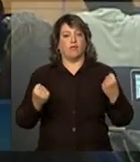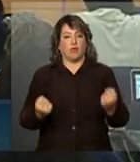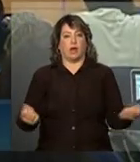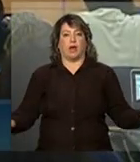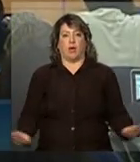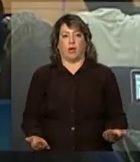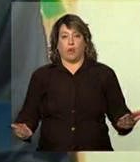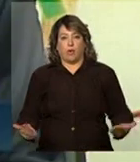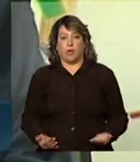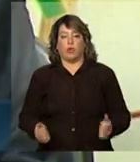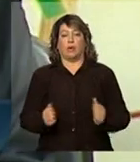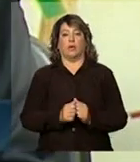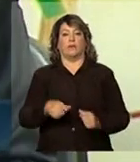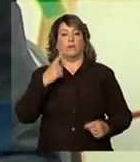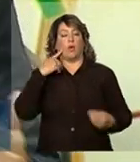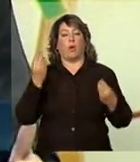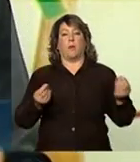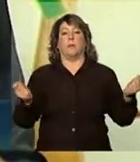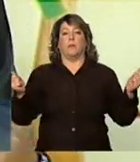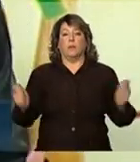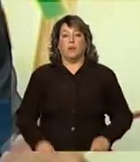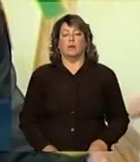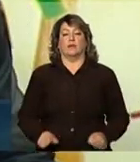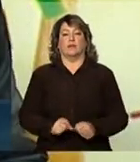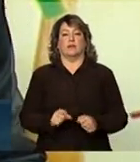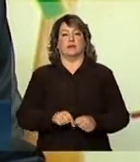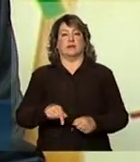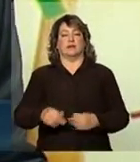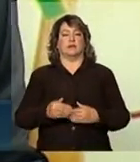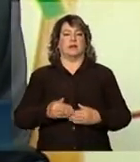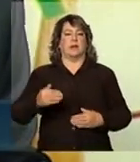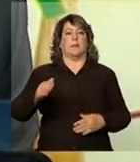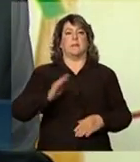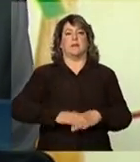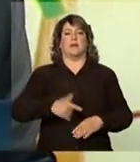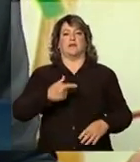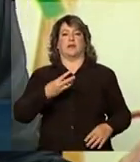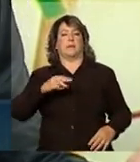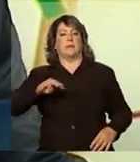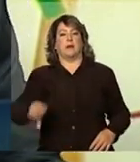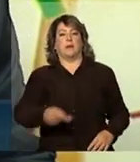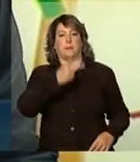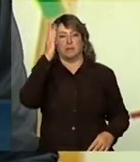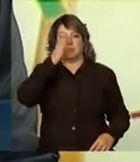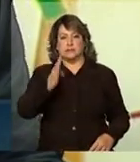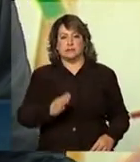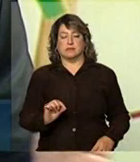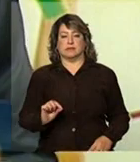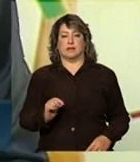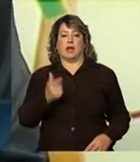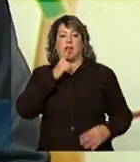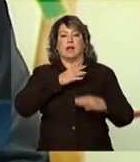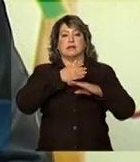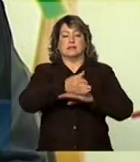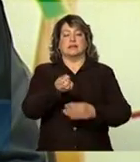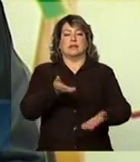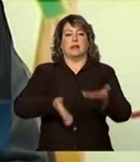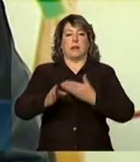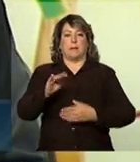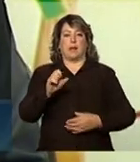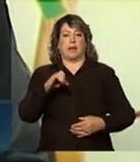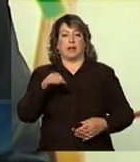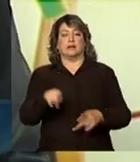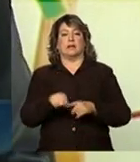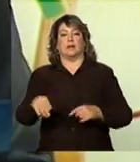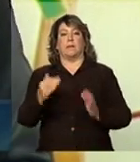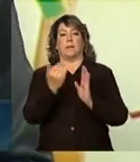agora com a possibilidade de contar, já estender a mais de 23 milhões de brasileiros o acesso na atenção básica por meio do programa Mais